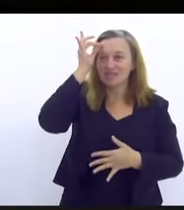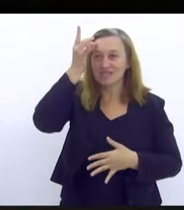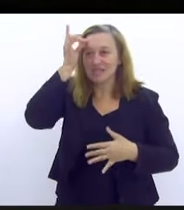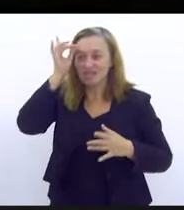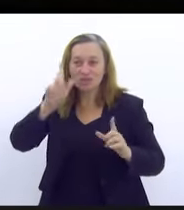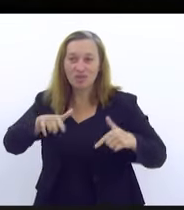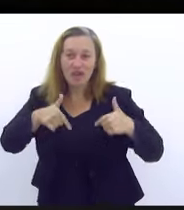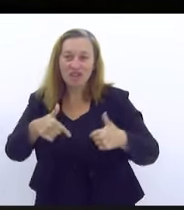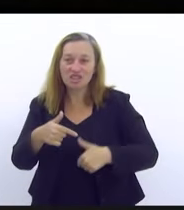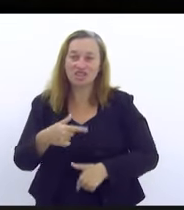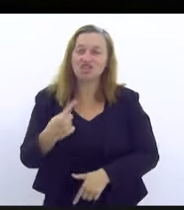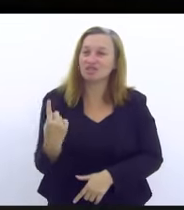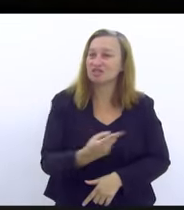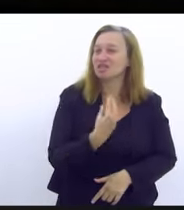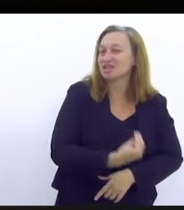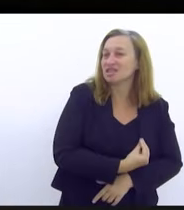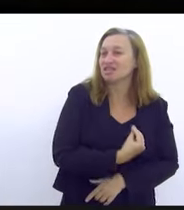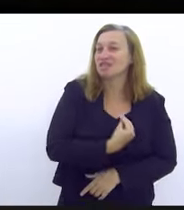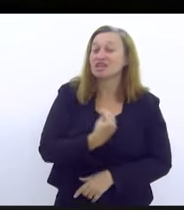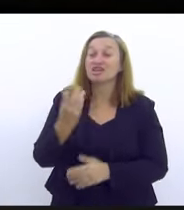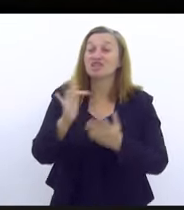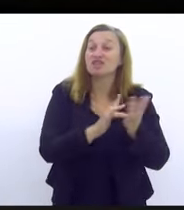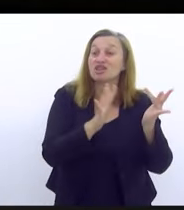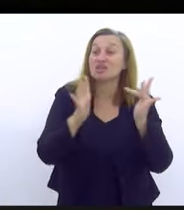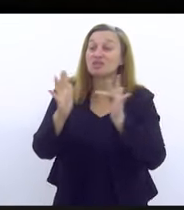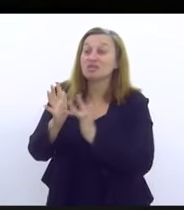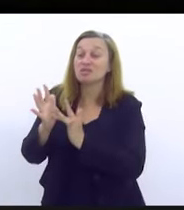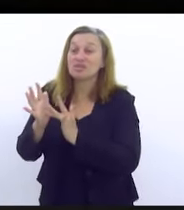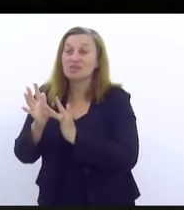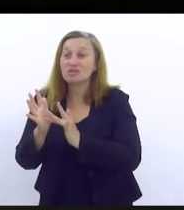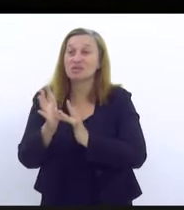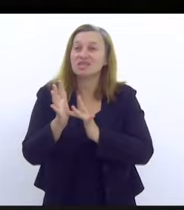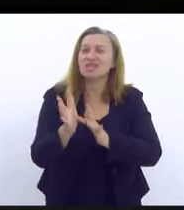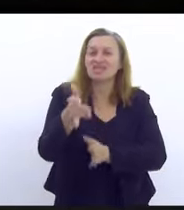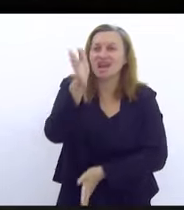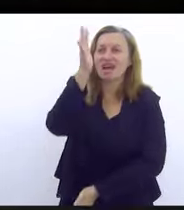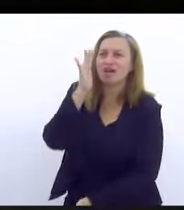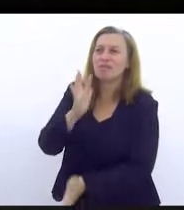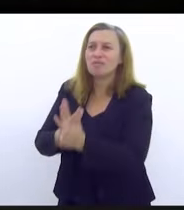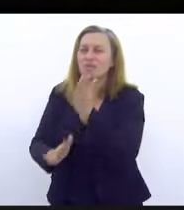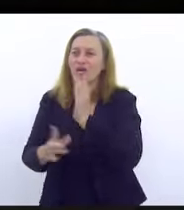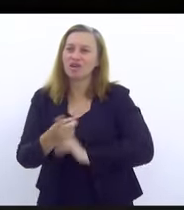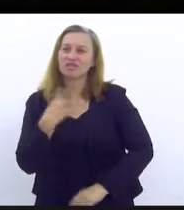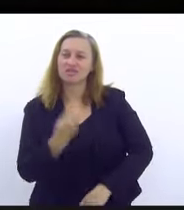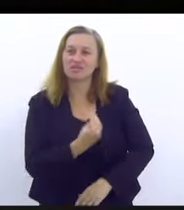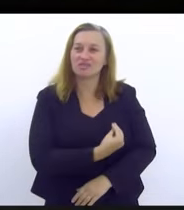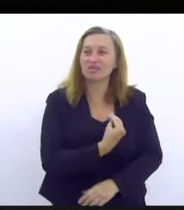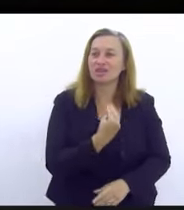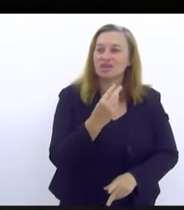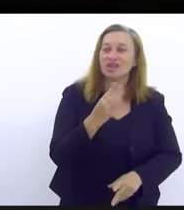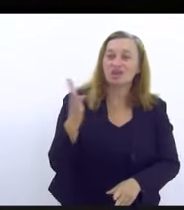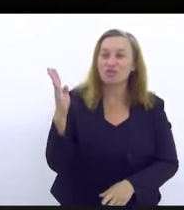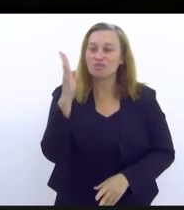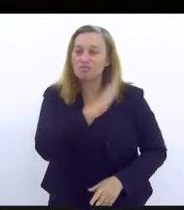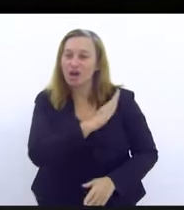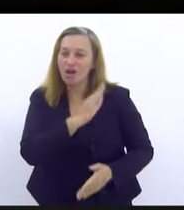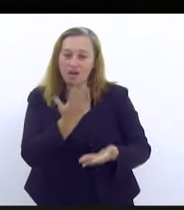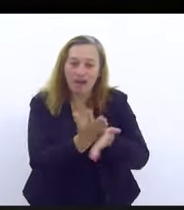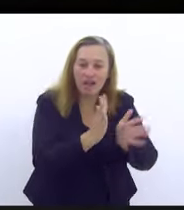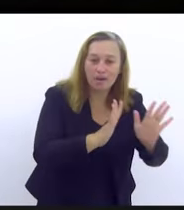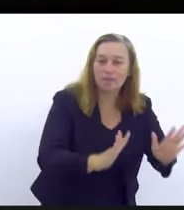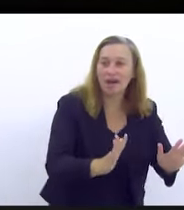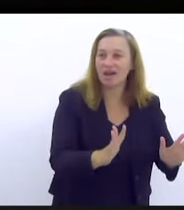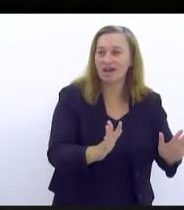secar. Foi Jesus quem fez ela nascer, e as portas do inferno não vão